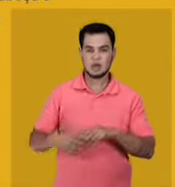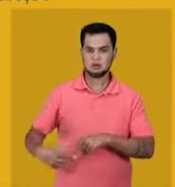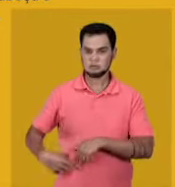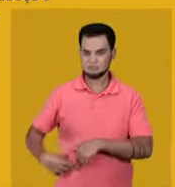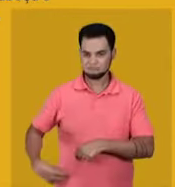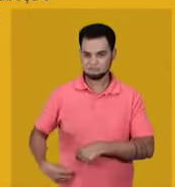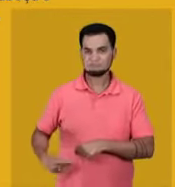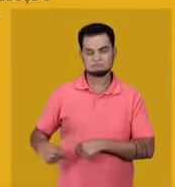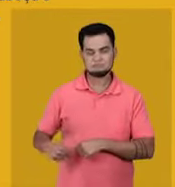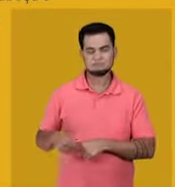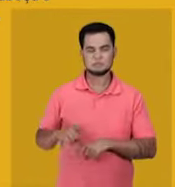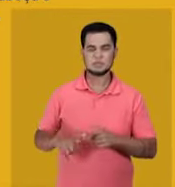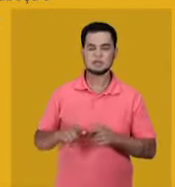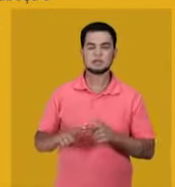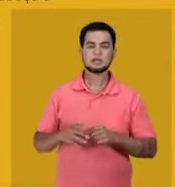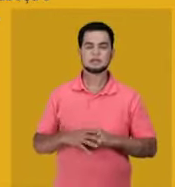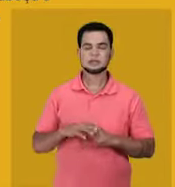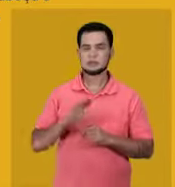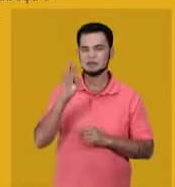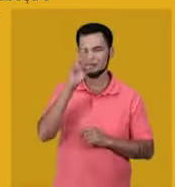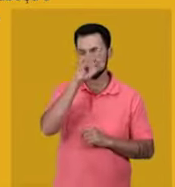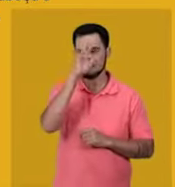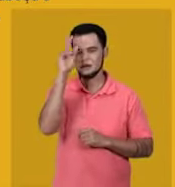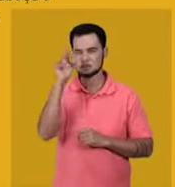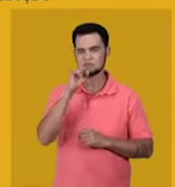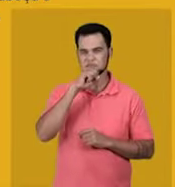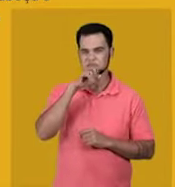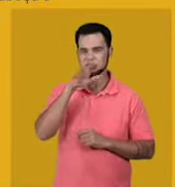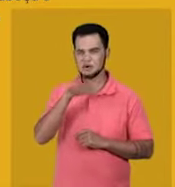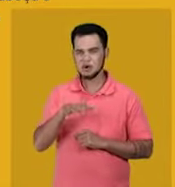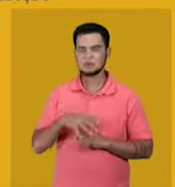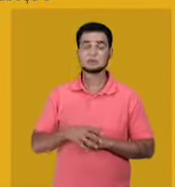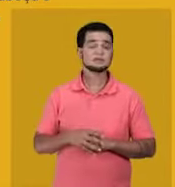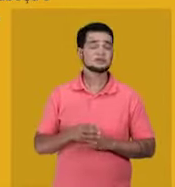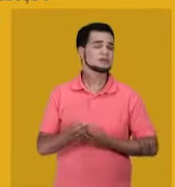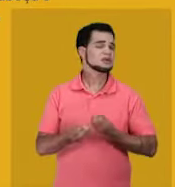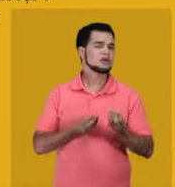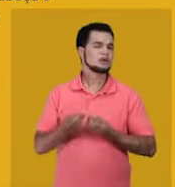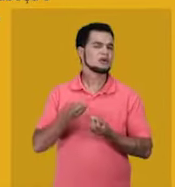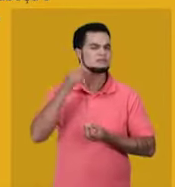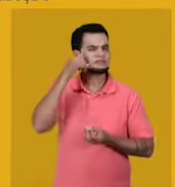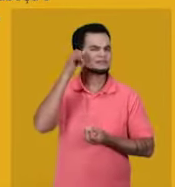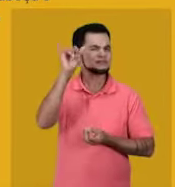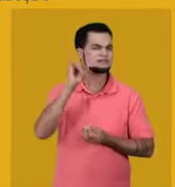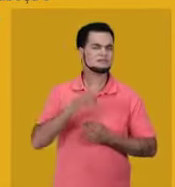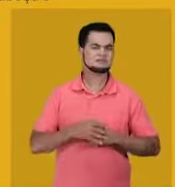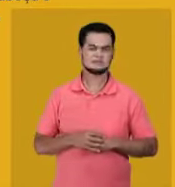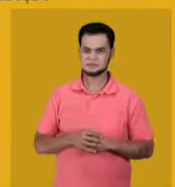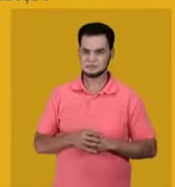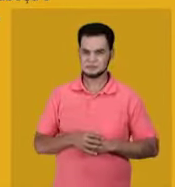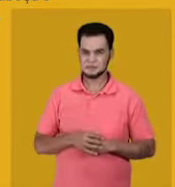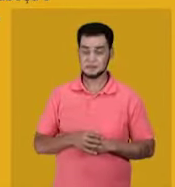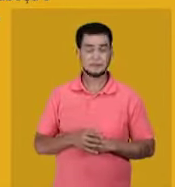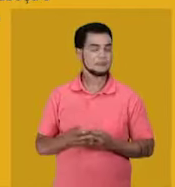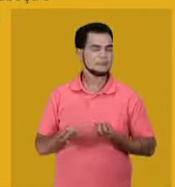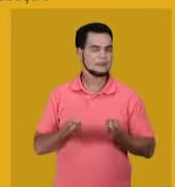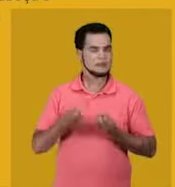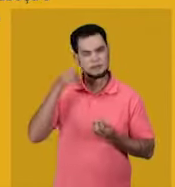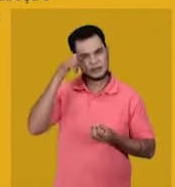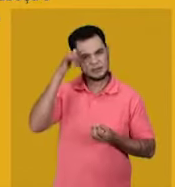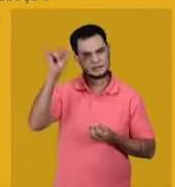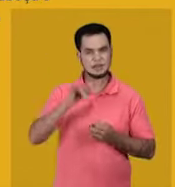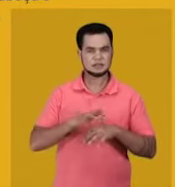hepatócitos, náuseas e vômitos. Como que a gente faz para prevenir, né? Quais são as medidas profiláticas contra